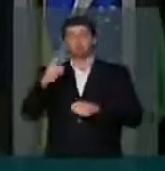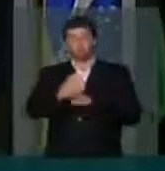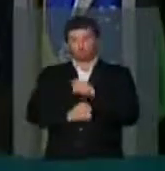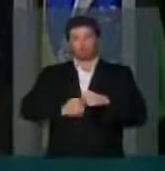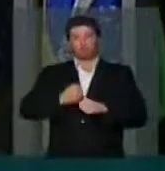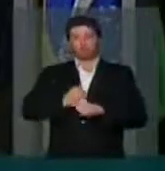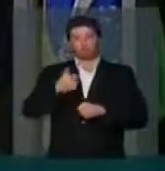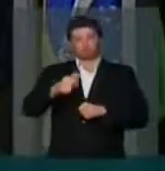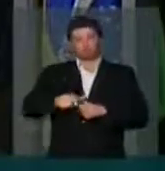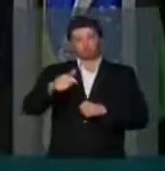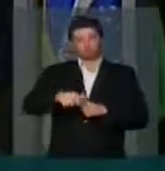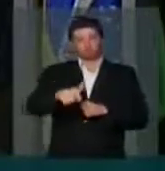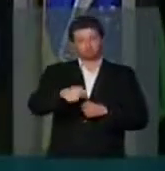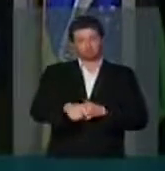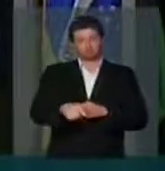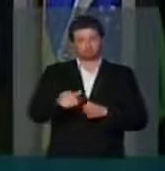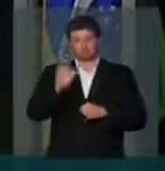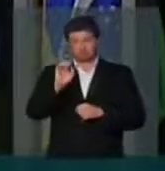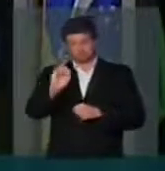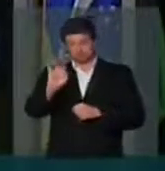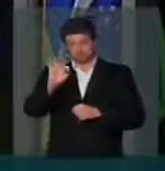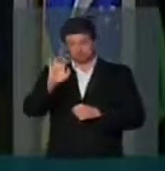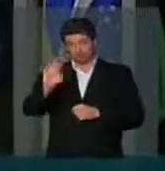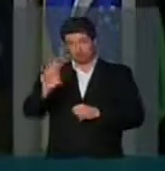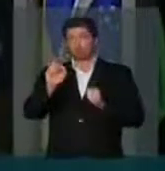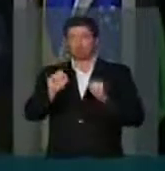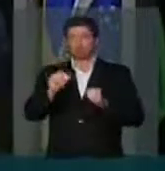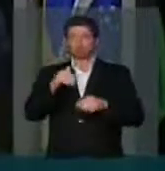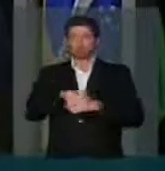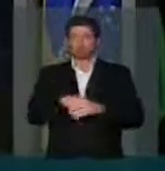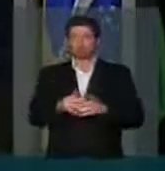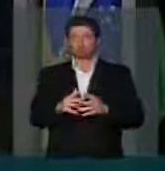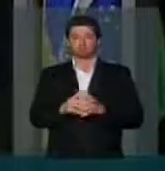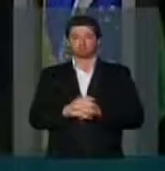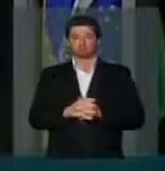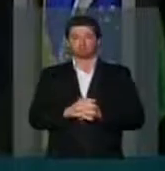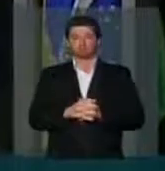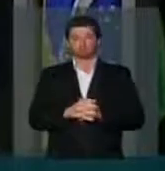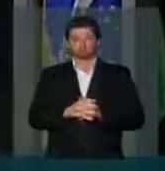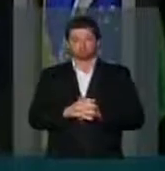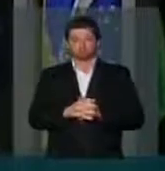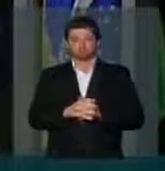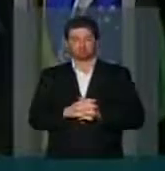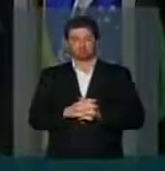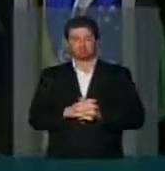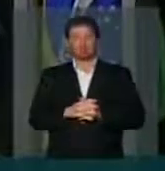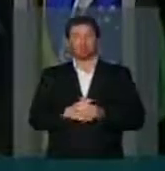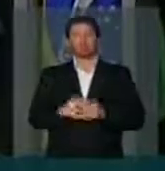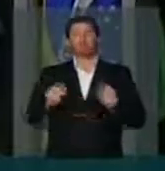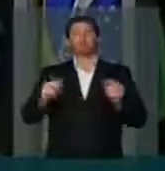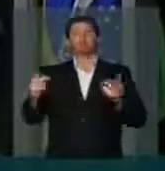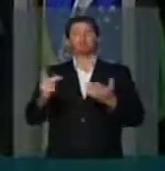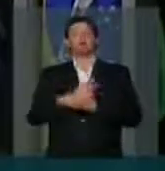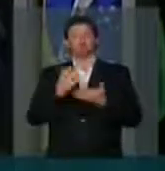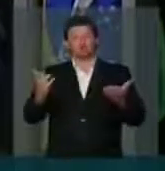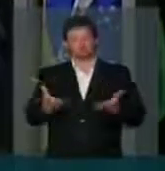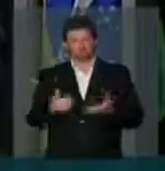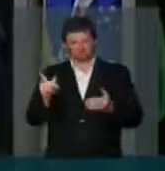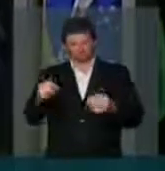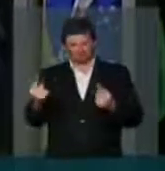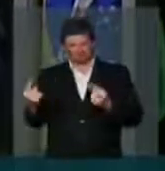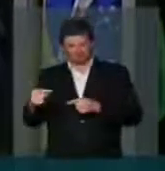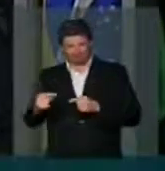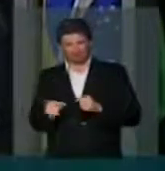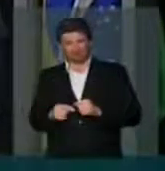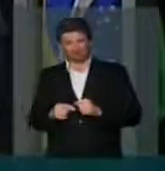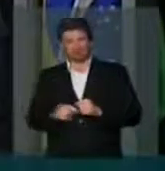que o tribunal analise as contas, possam ser votadas. Quero dizer que o que acontece hoje não é uma questão da